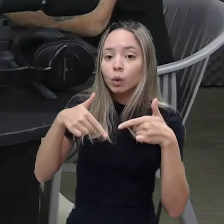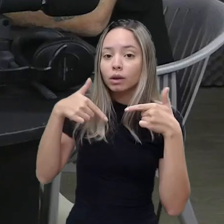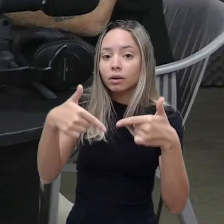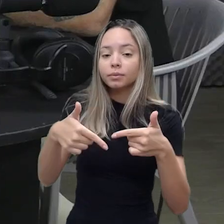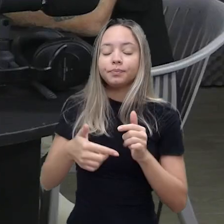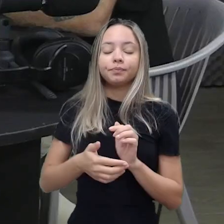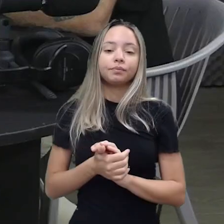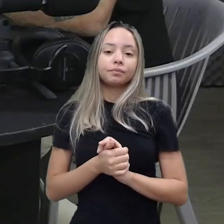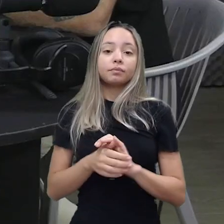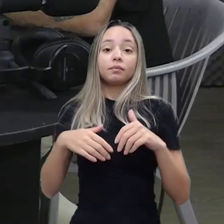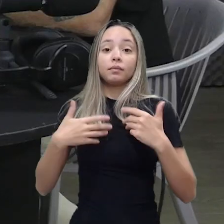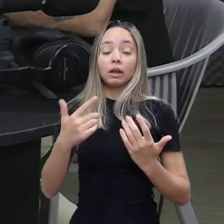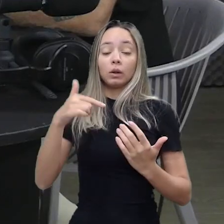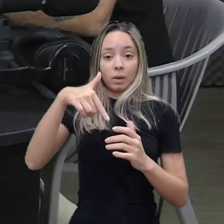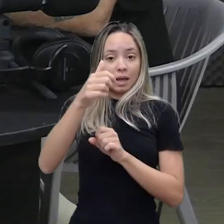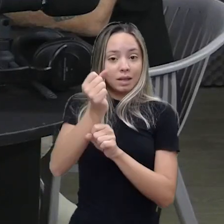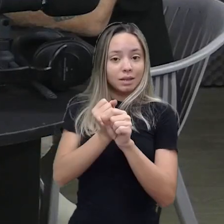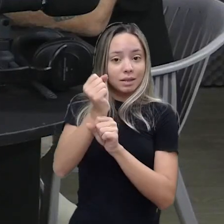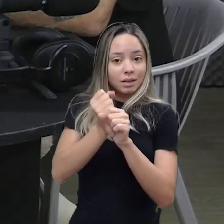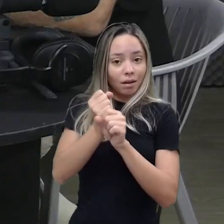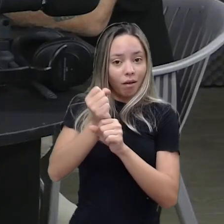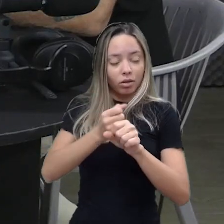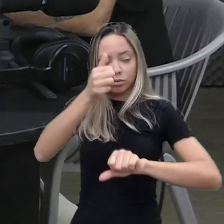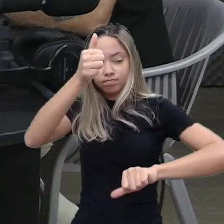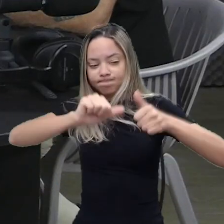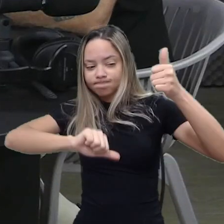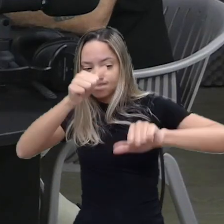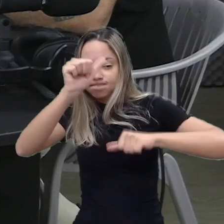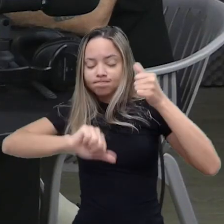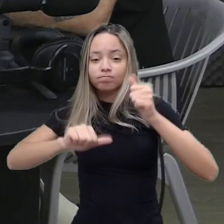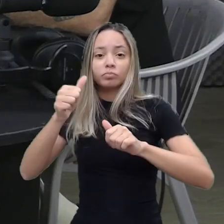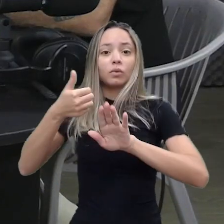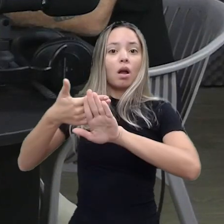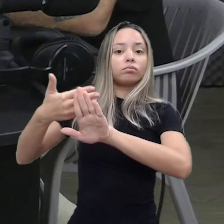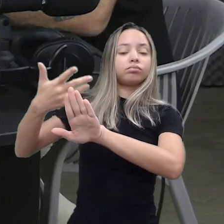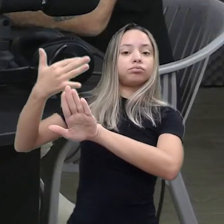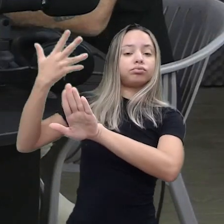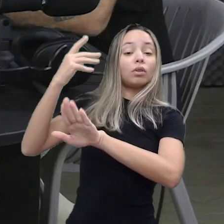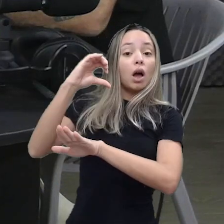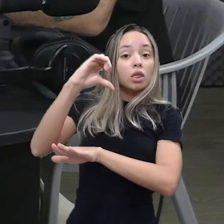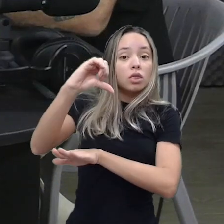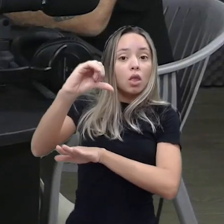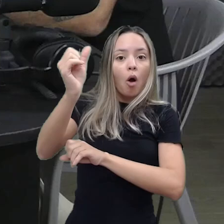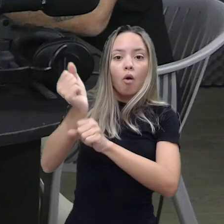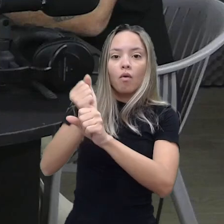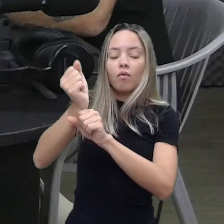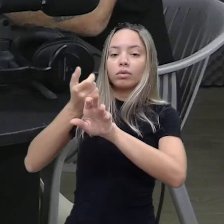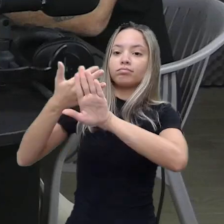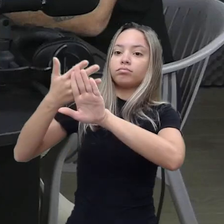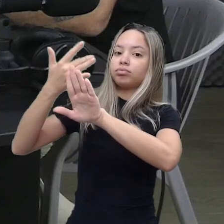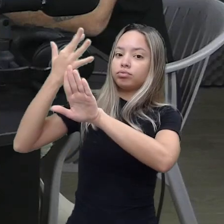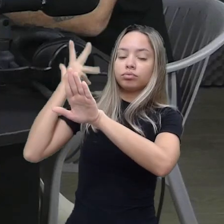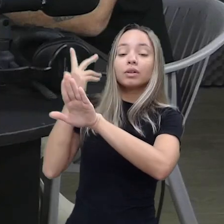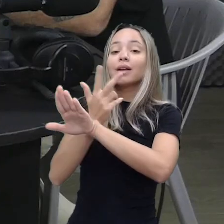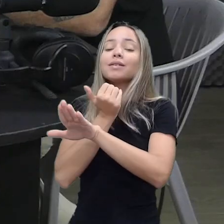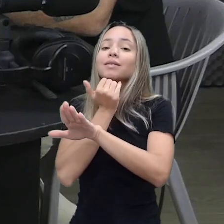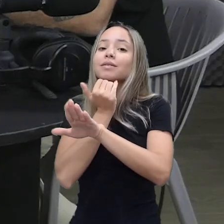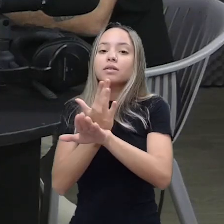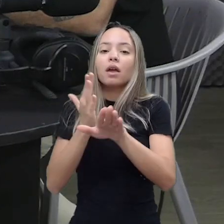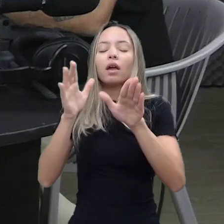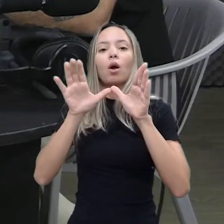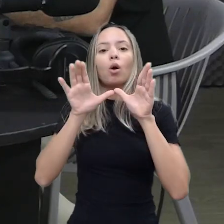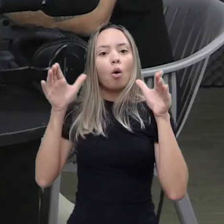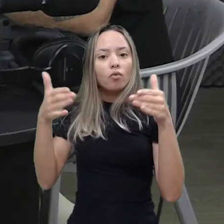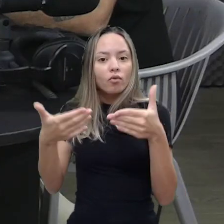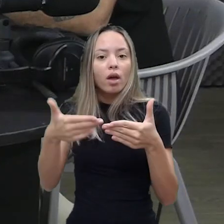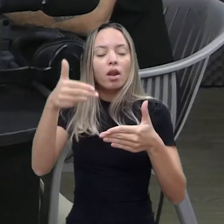balanço desse ano é que depois de quase 9 anos, né, sem ter uma conferência nacional, sem